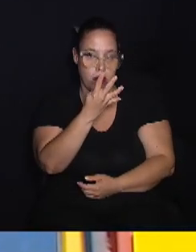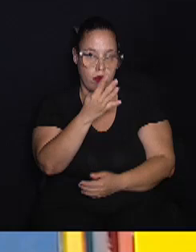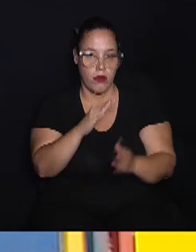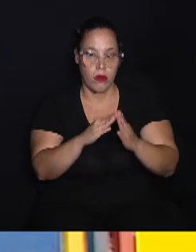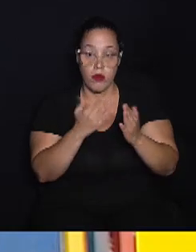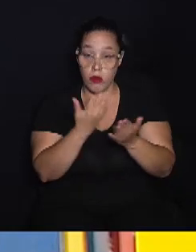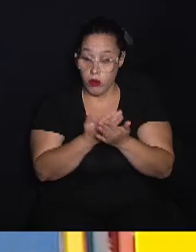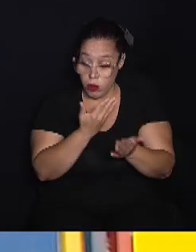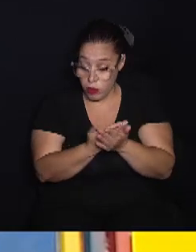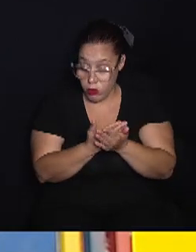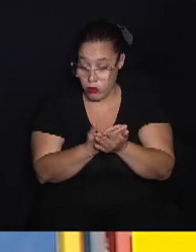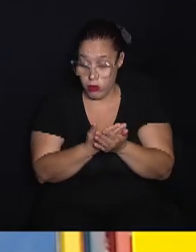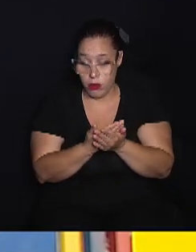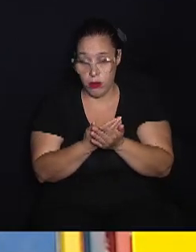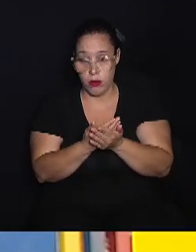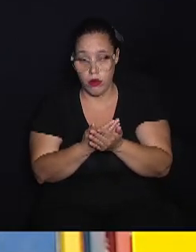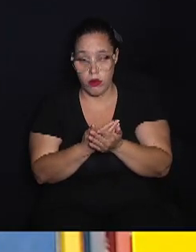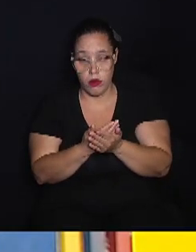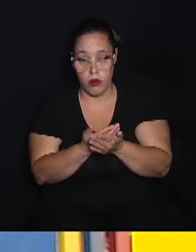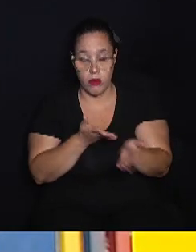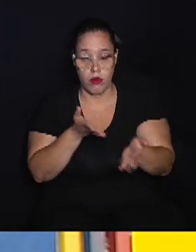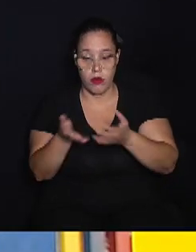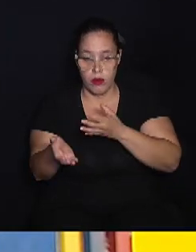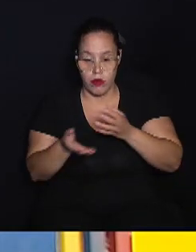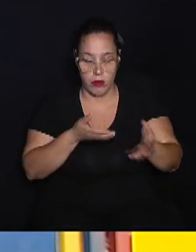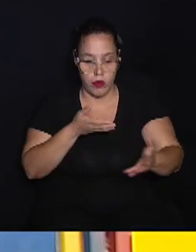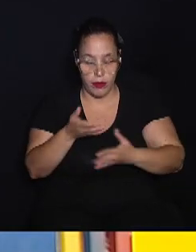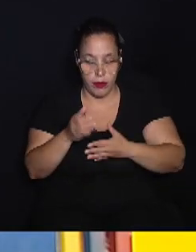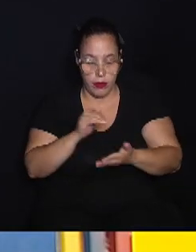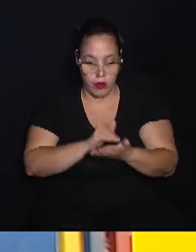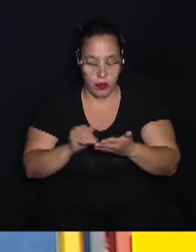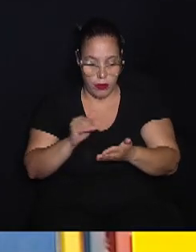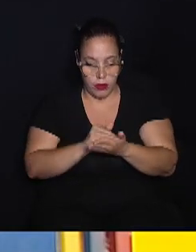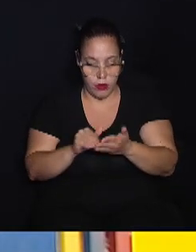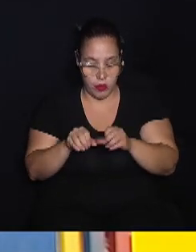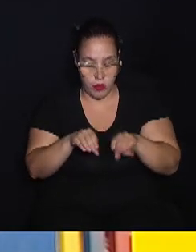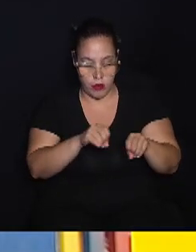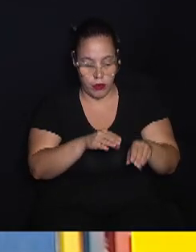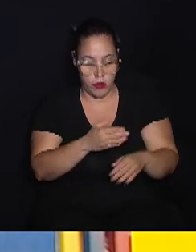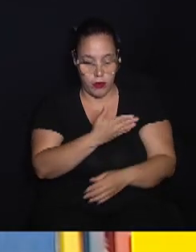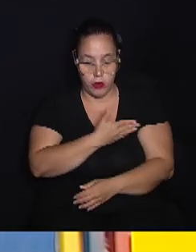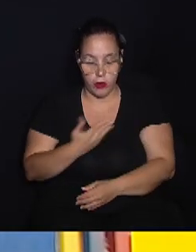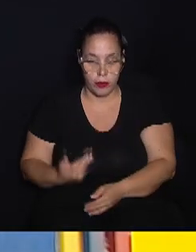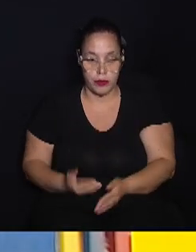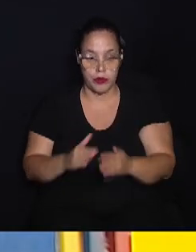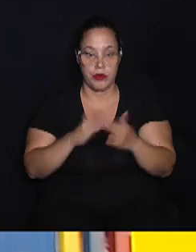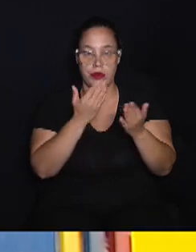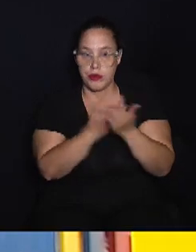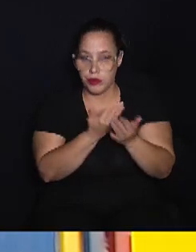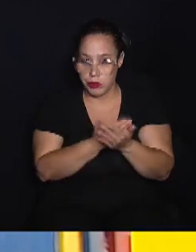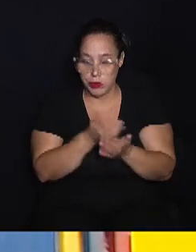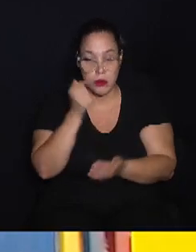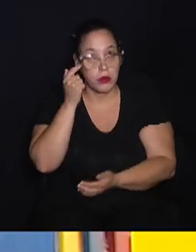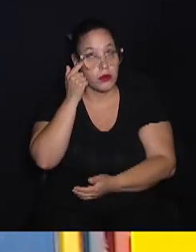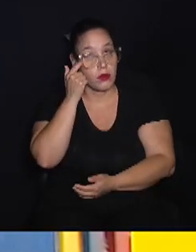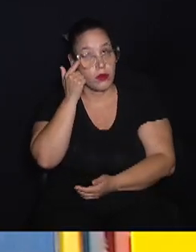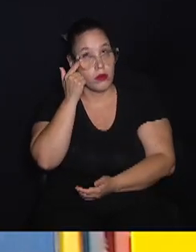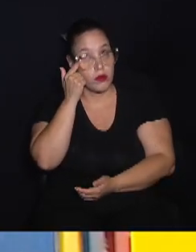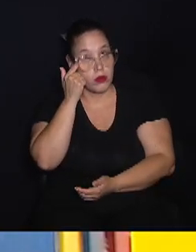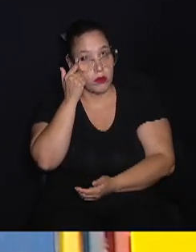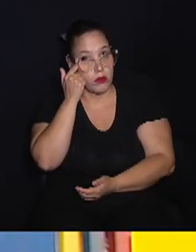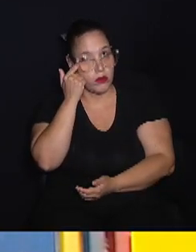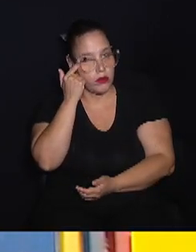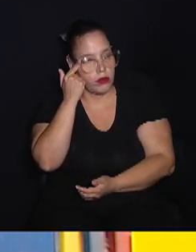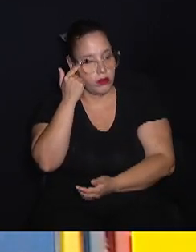educacionais que são as escolas colaboradoras com a Secretaria Municipal de Educação São escolas que eh pertencem a Organizações